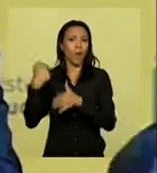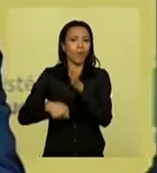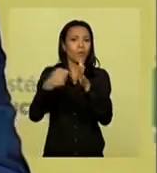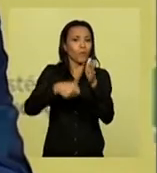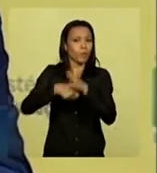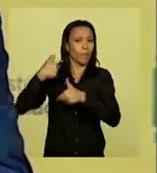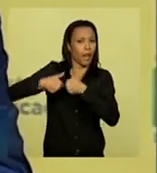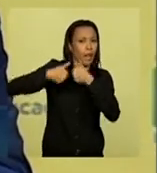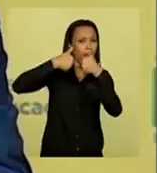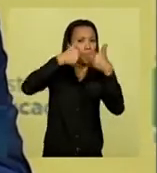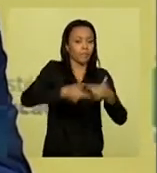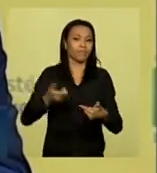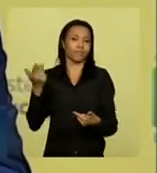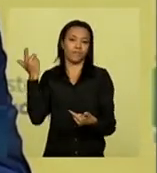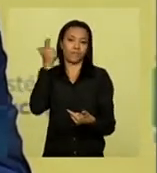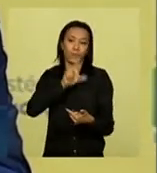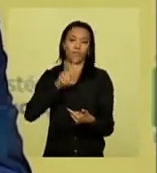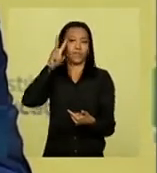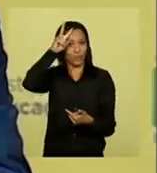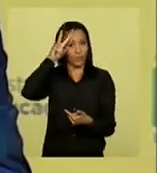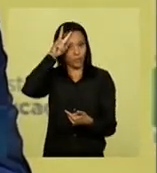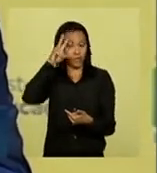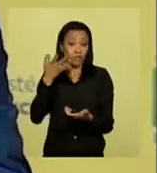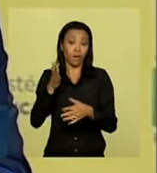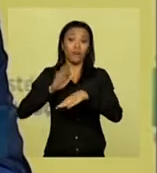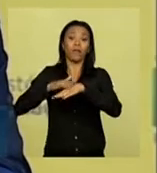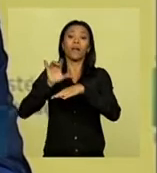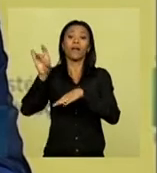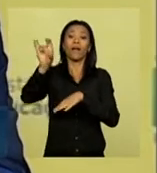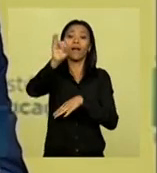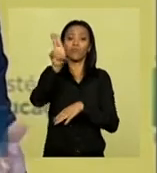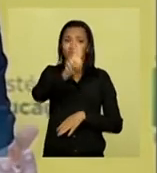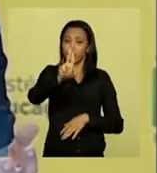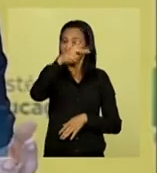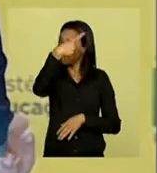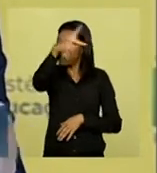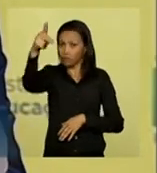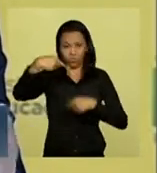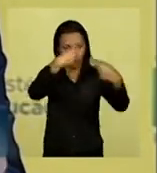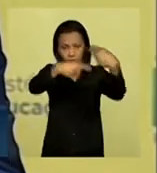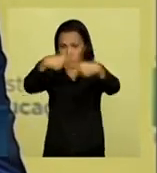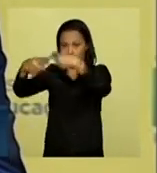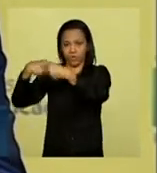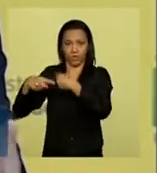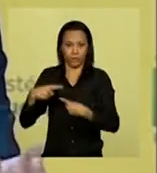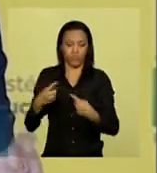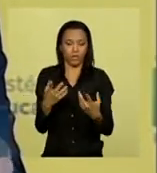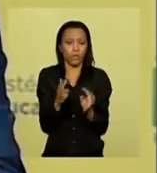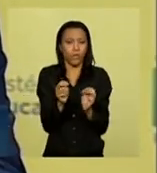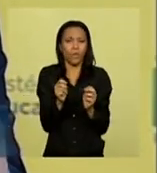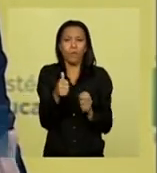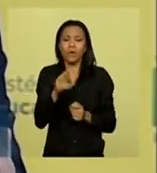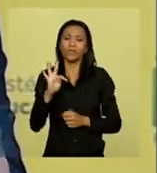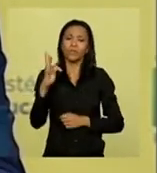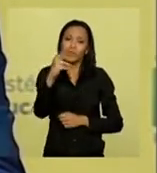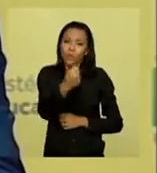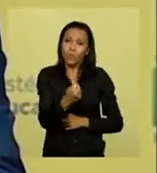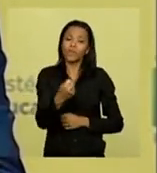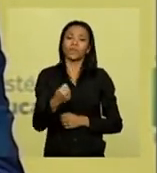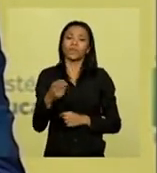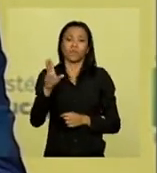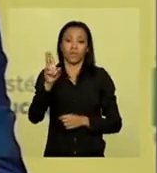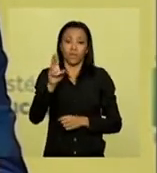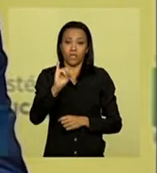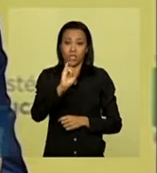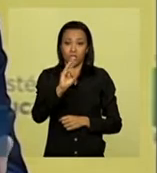Universidades são canal na cidade tem a sua política específica e as as quase todos os institutos na cidade federais